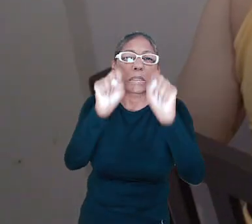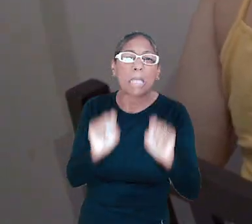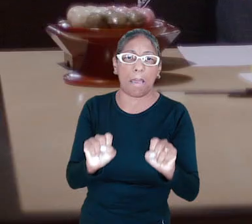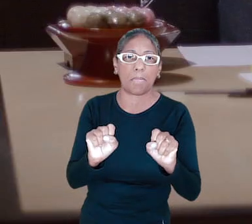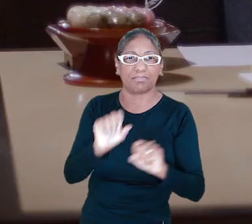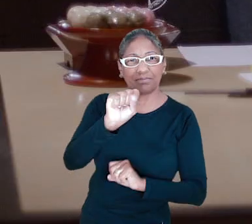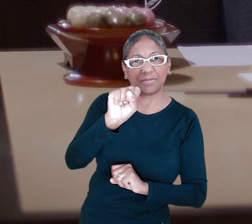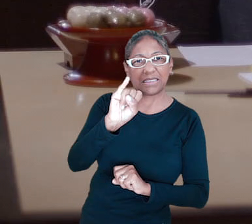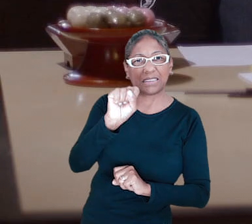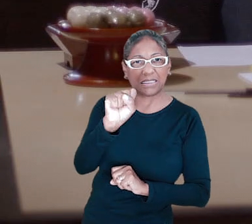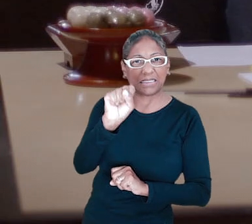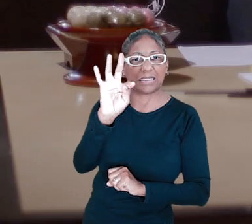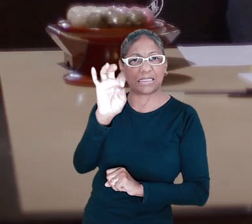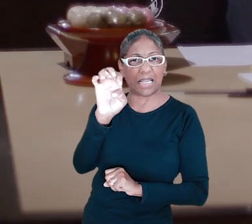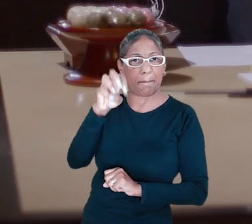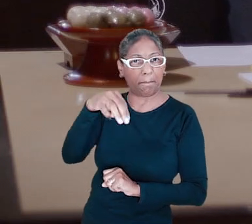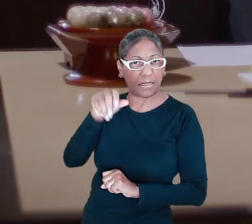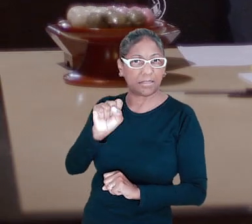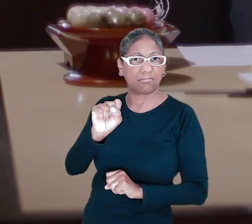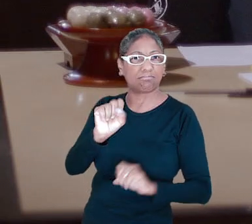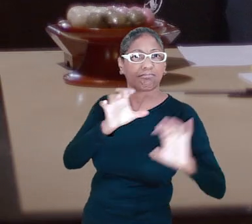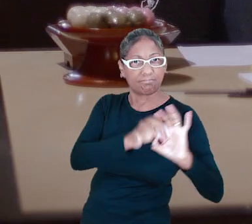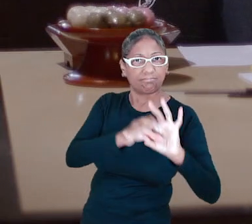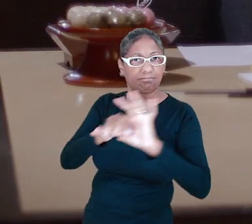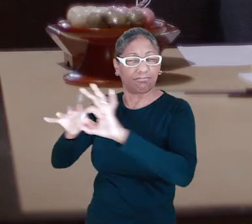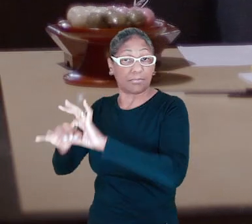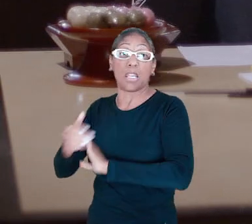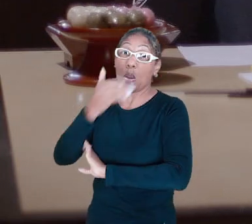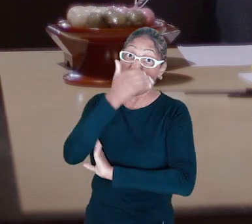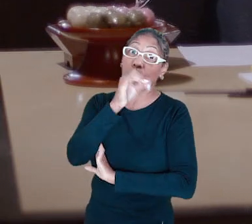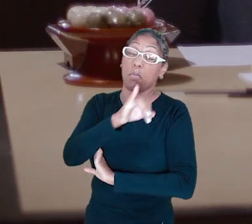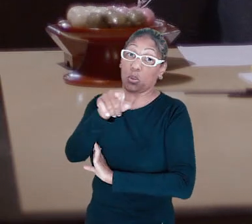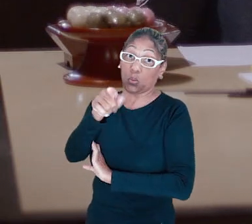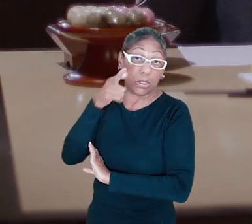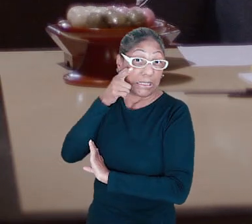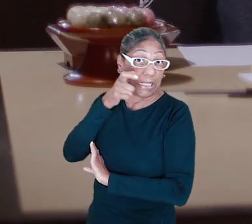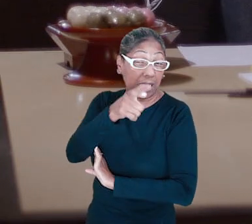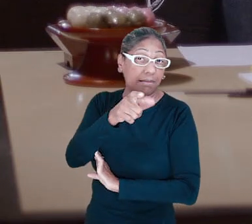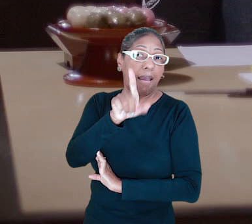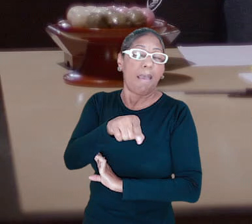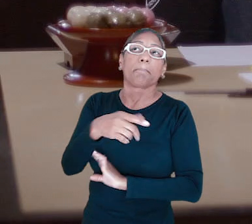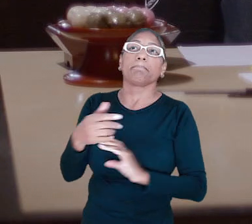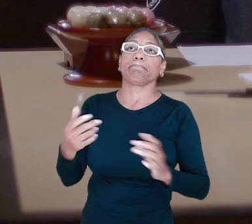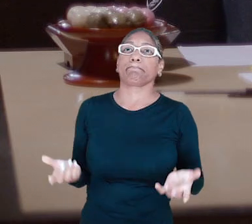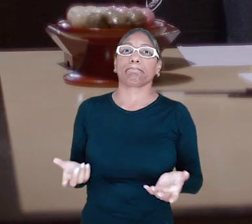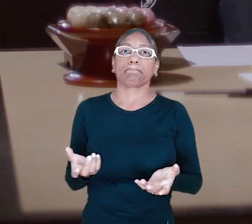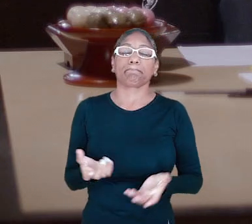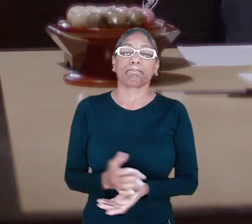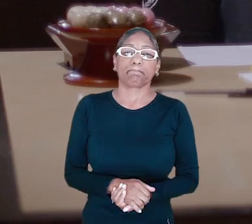né? Sistemas, boa. Tem uma coisa que eu acho que te interessa, que